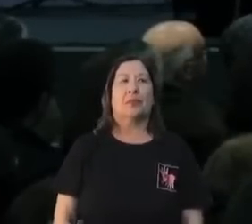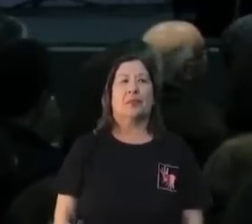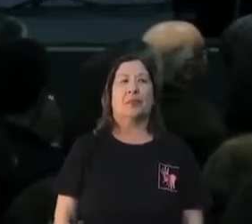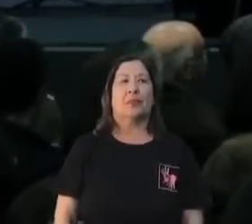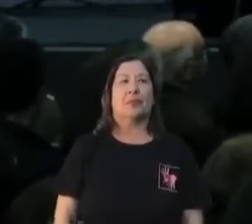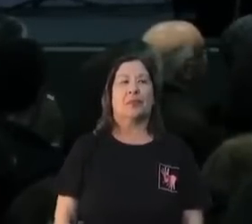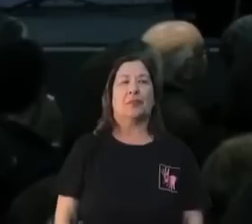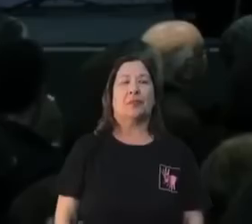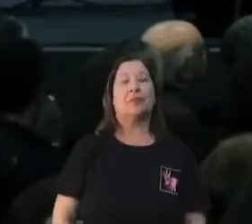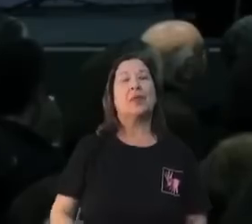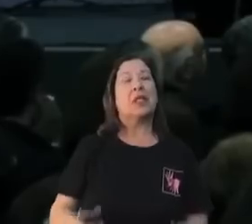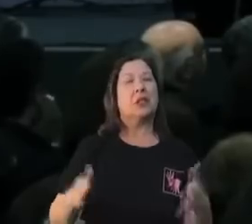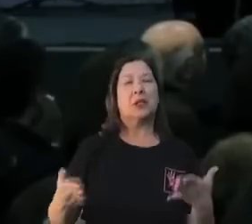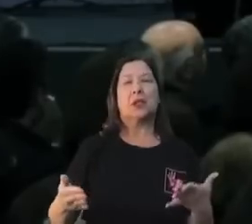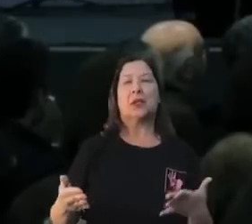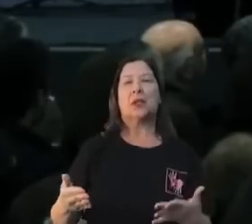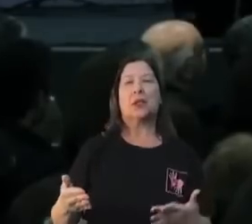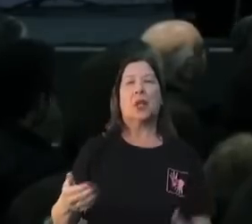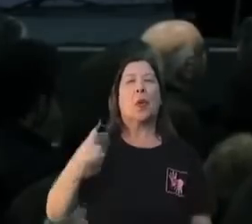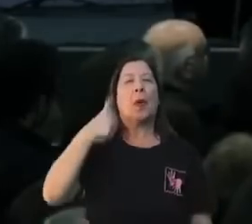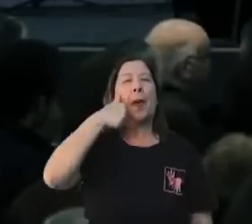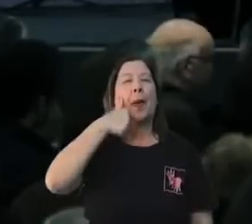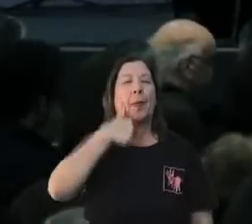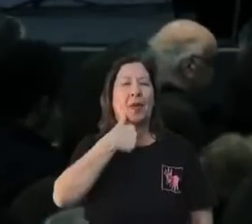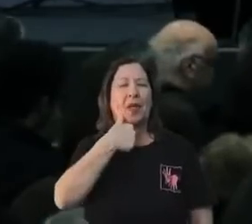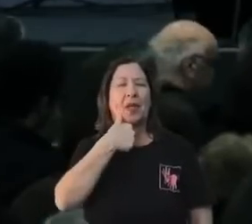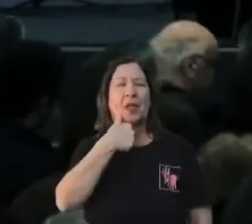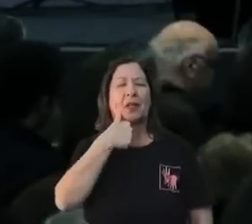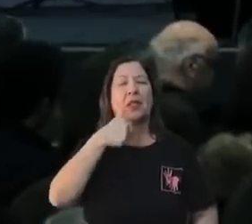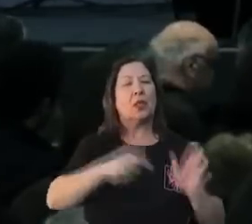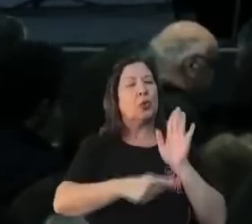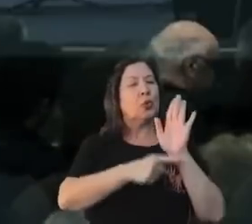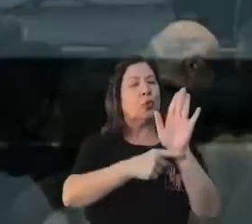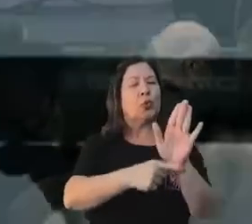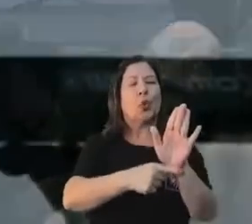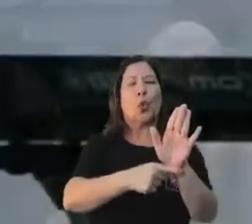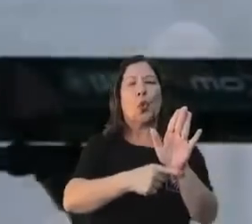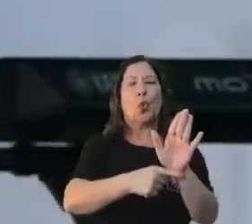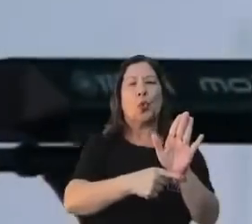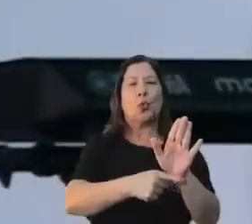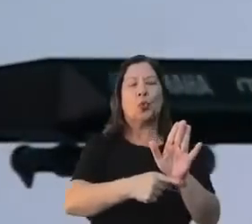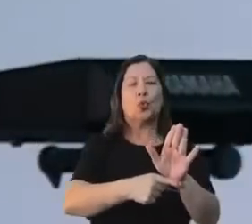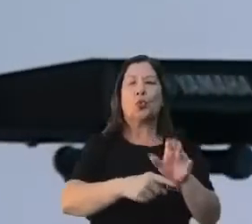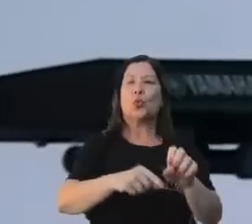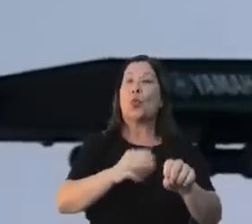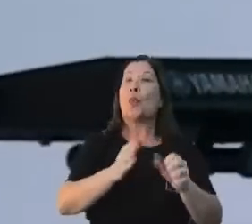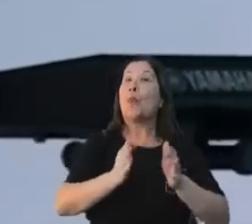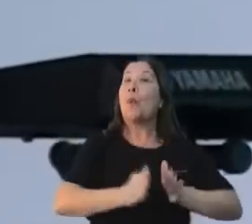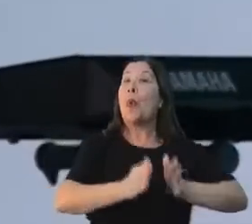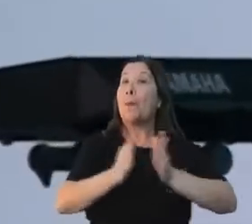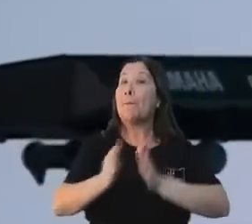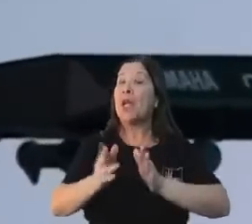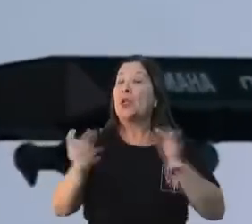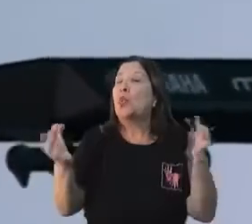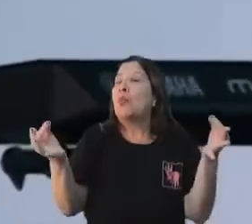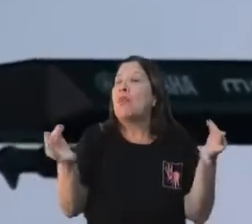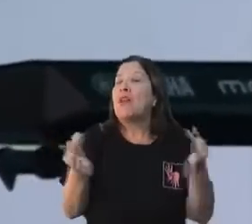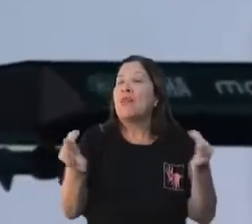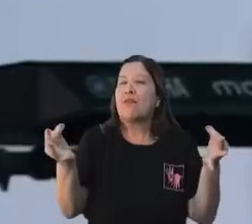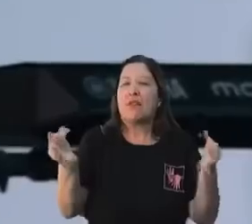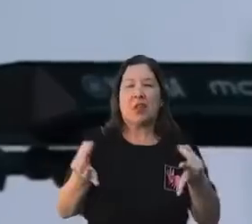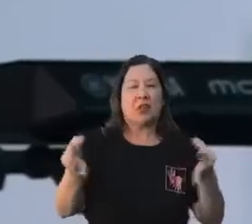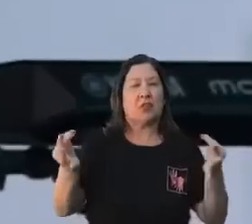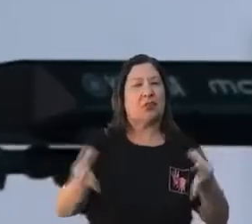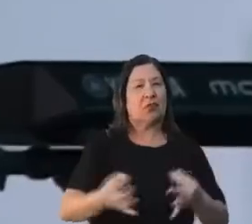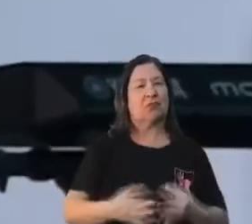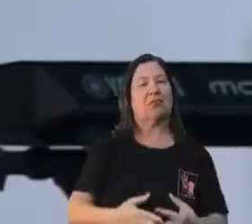no tempo certo. Olha o versículo 8 comigo, parte B. Ela antecipou-se a ungir-me